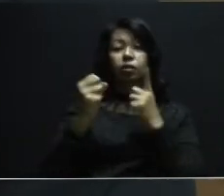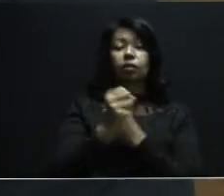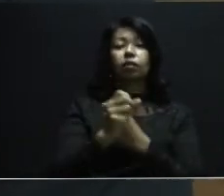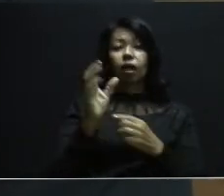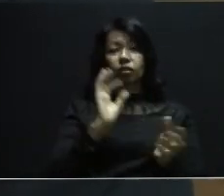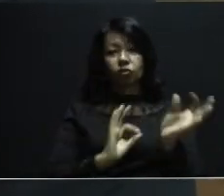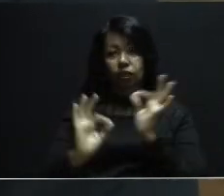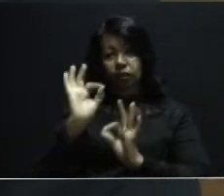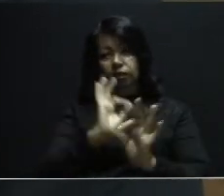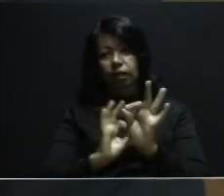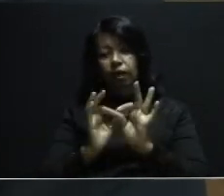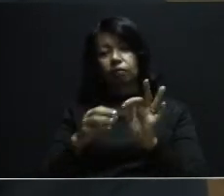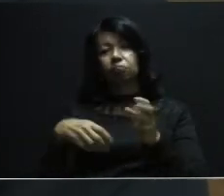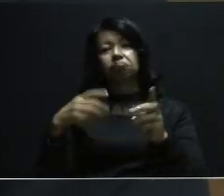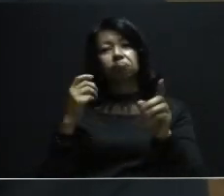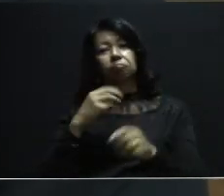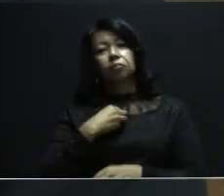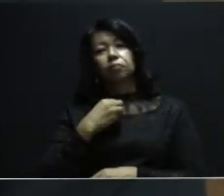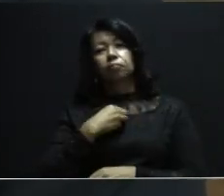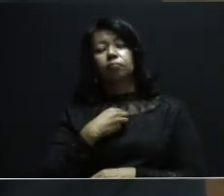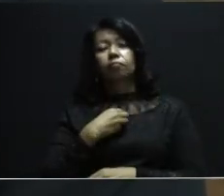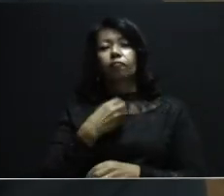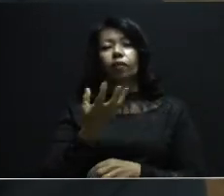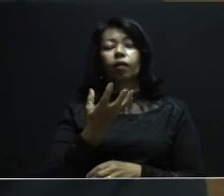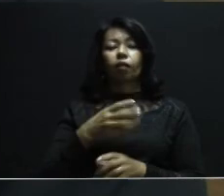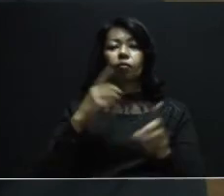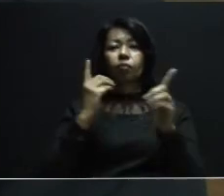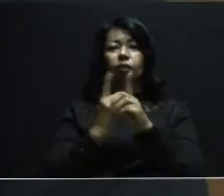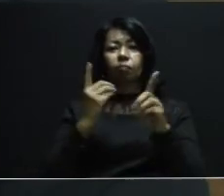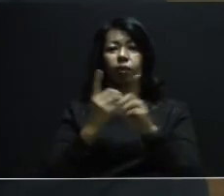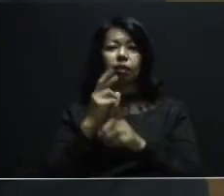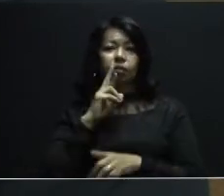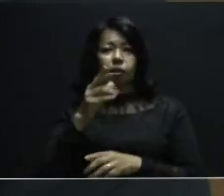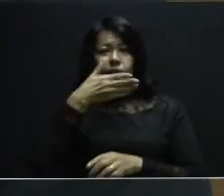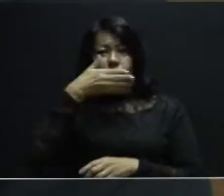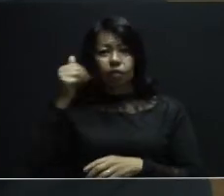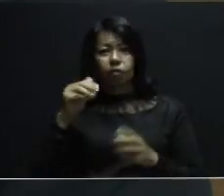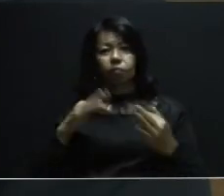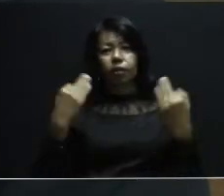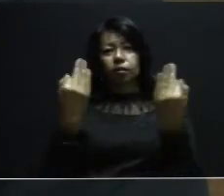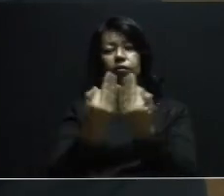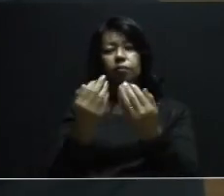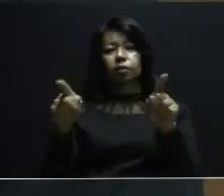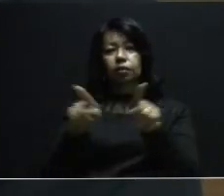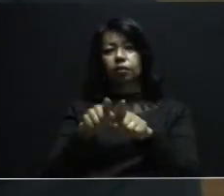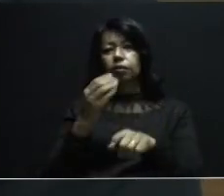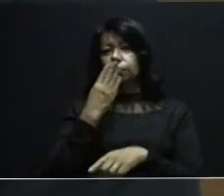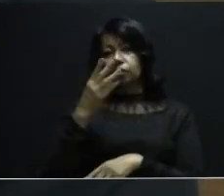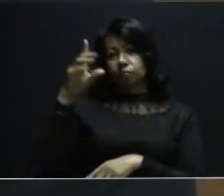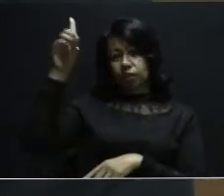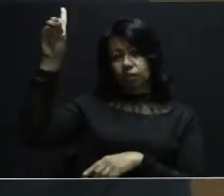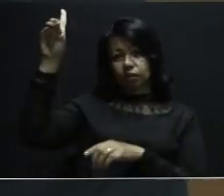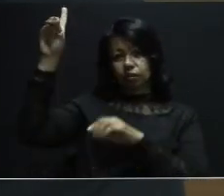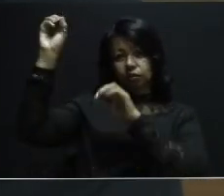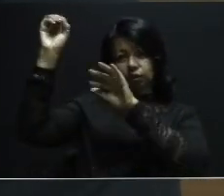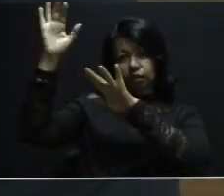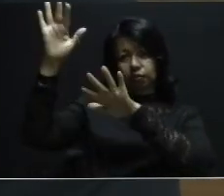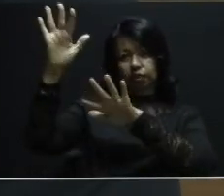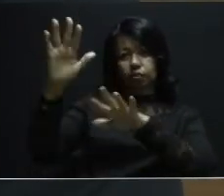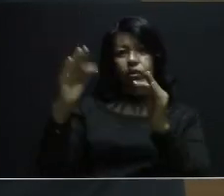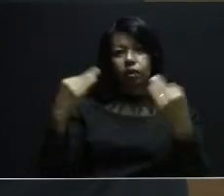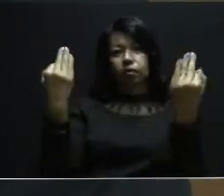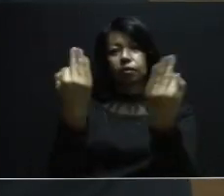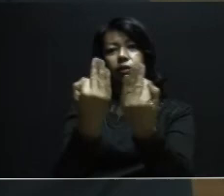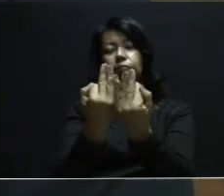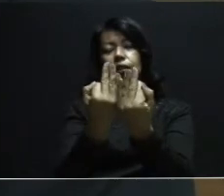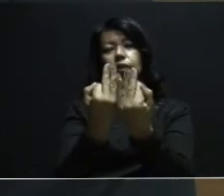mundo buscando uma resposta melhor para as famílias. E assim nós pedimos a Deus que abençoe a todas as